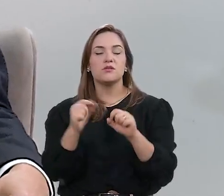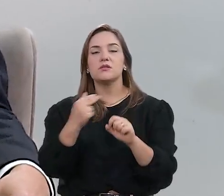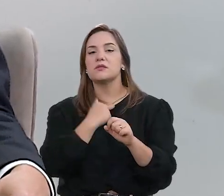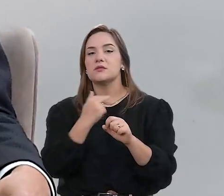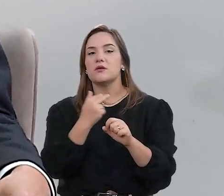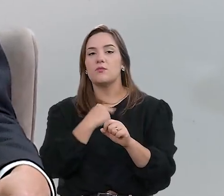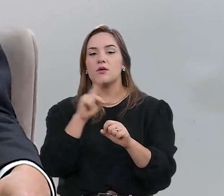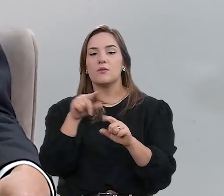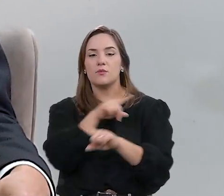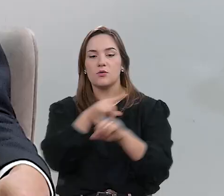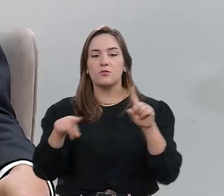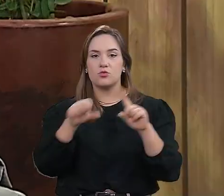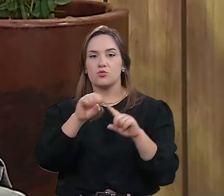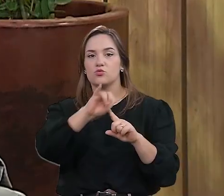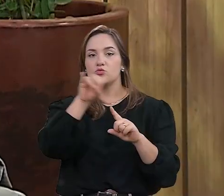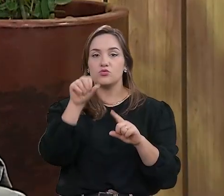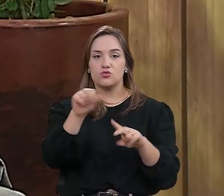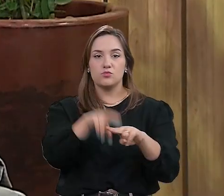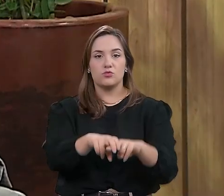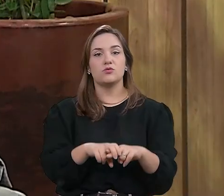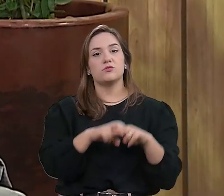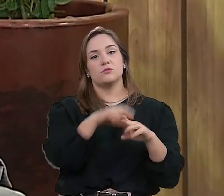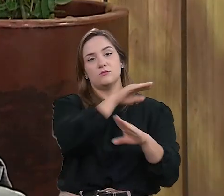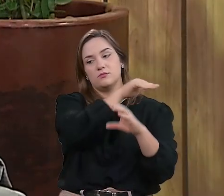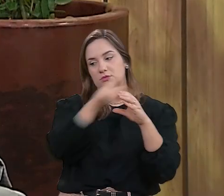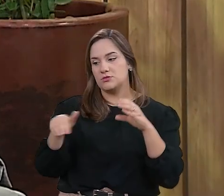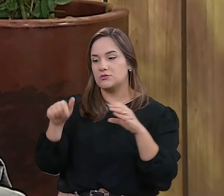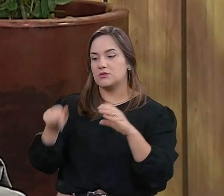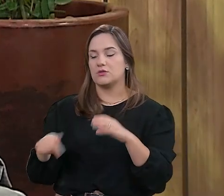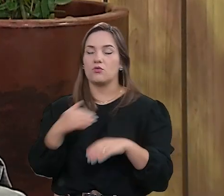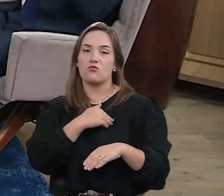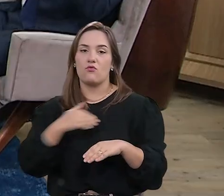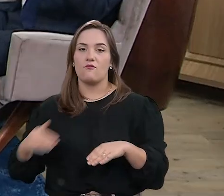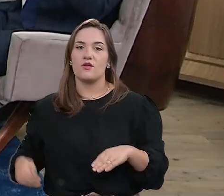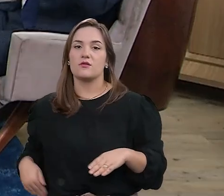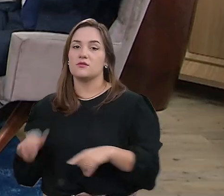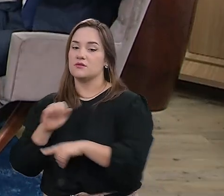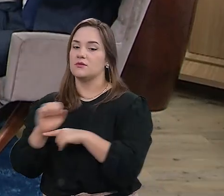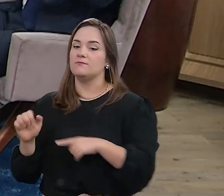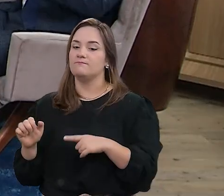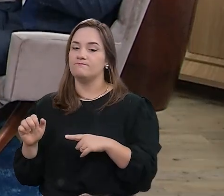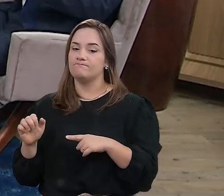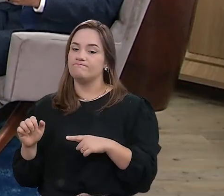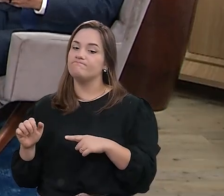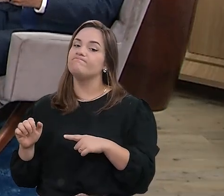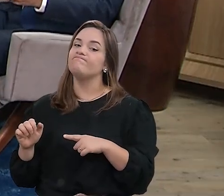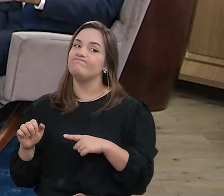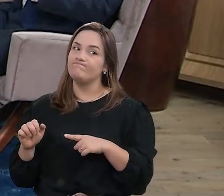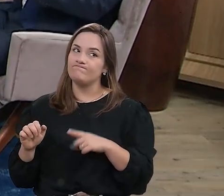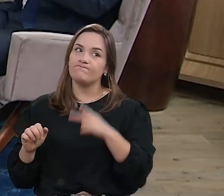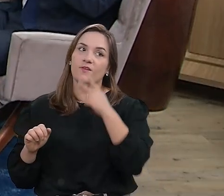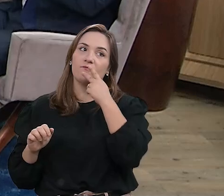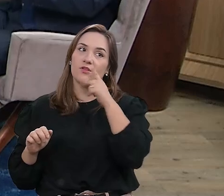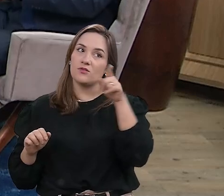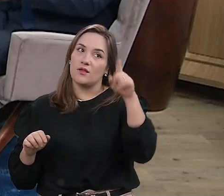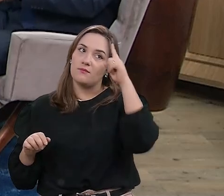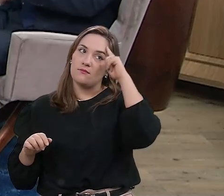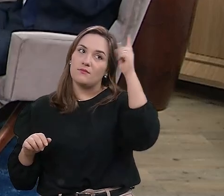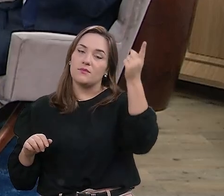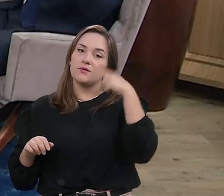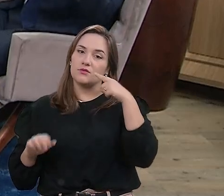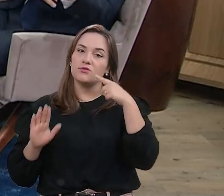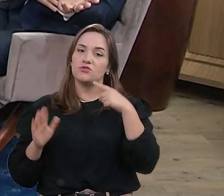soja. E aí o governo do estado, né, viu que ia sair uma medida de cima para baixo, se